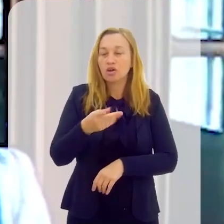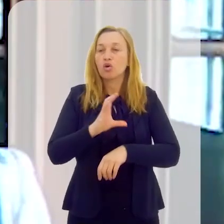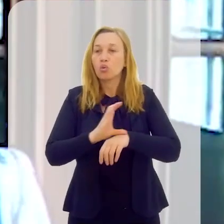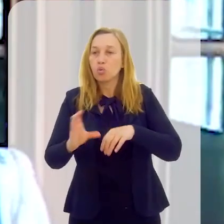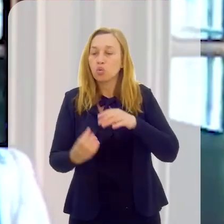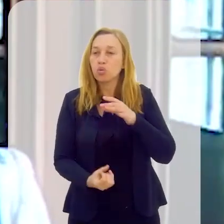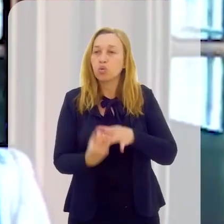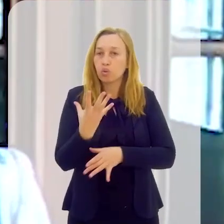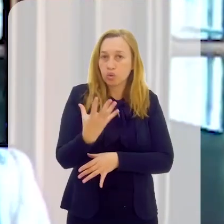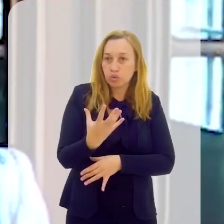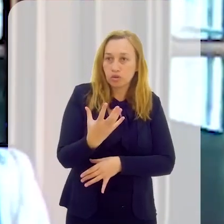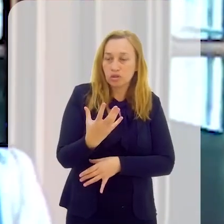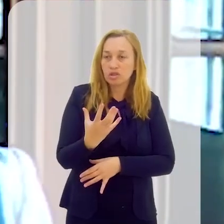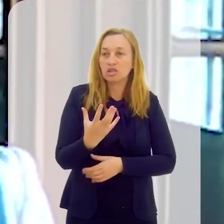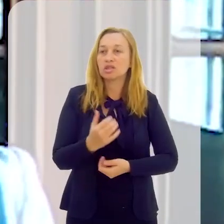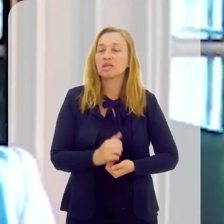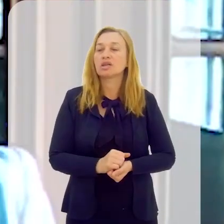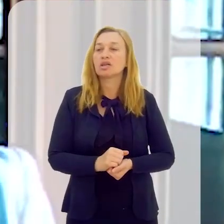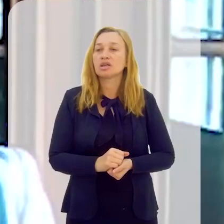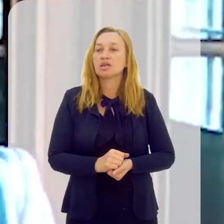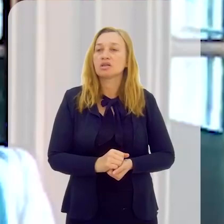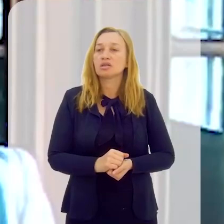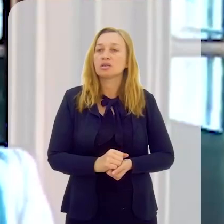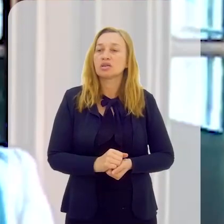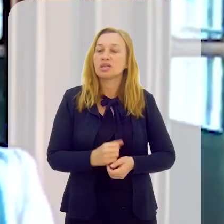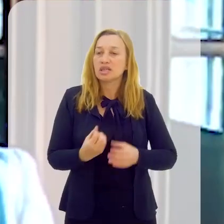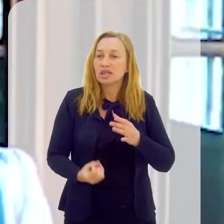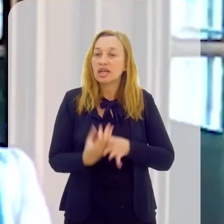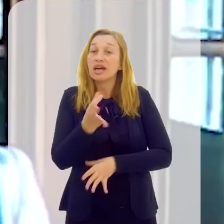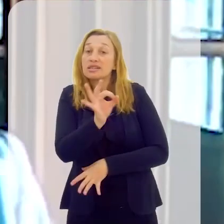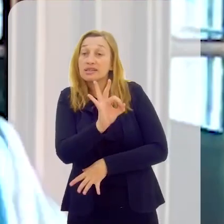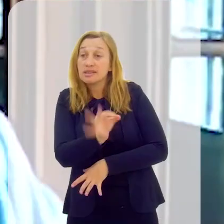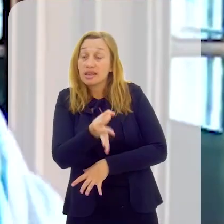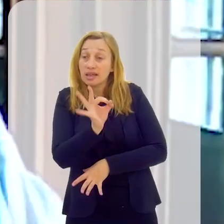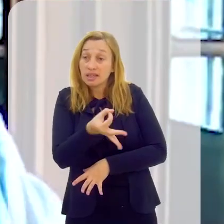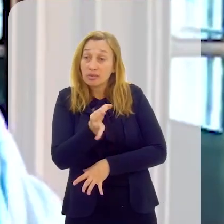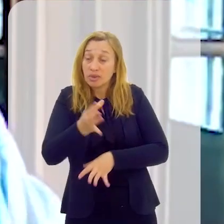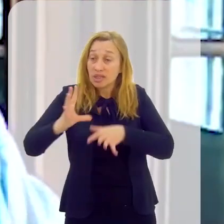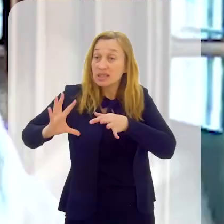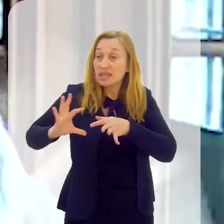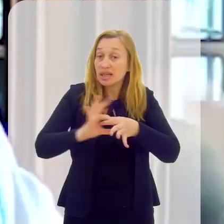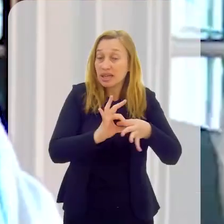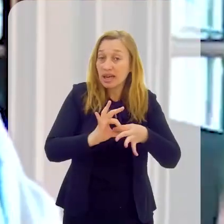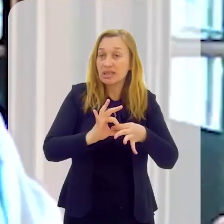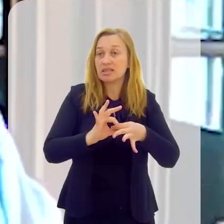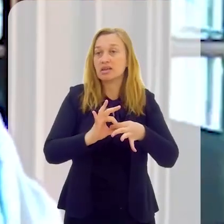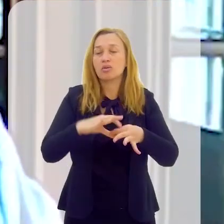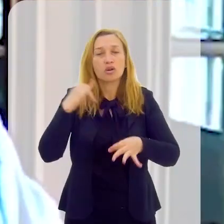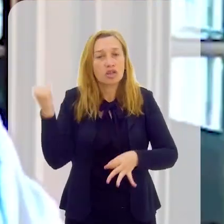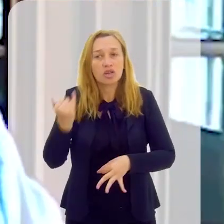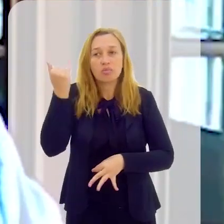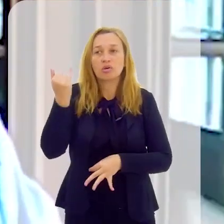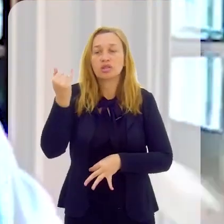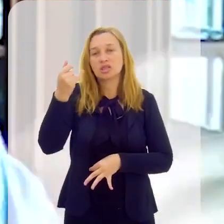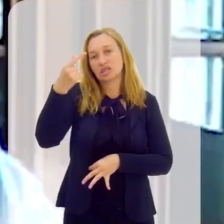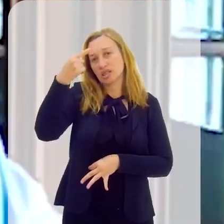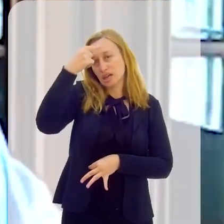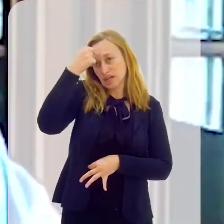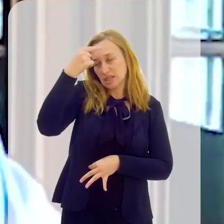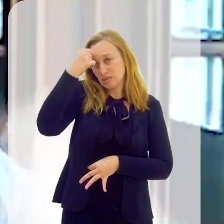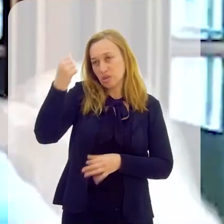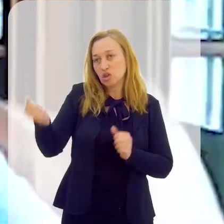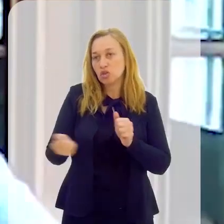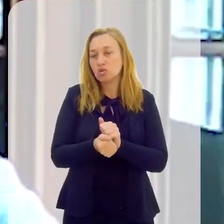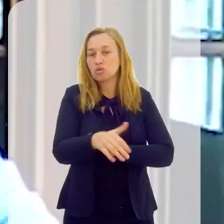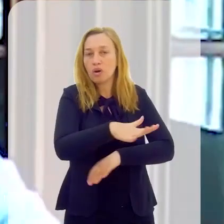a indústria criativa é um programa que visa construir, de fato, essa ponte importantíssima da